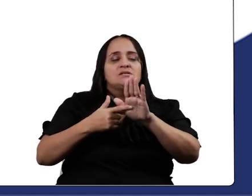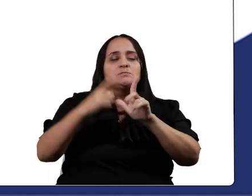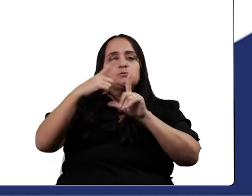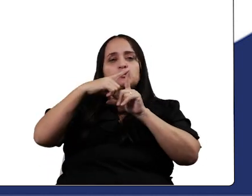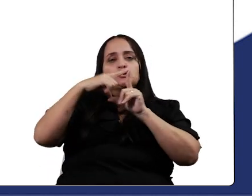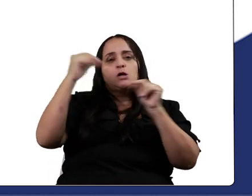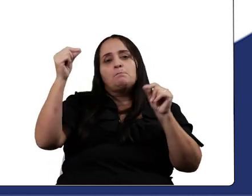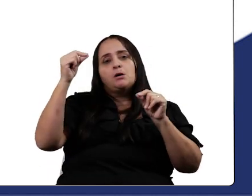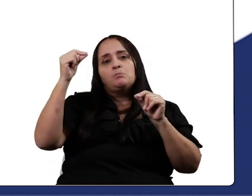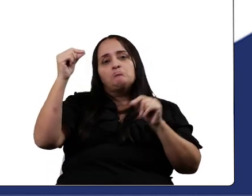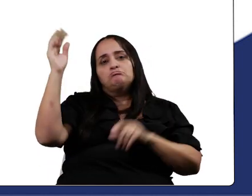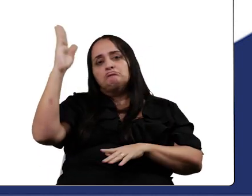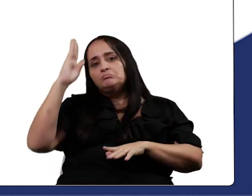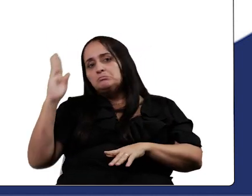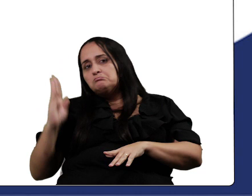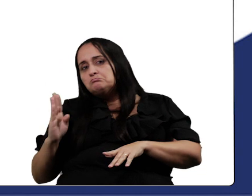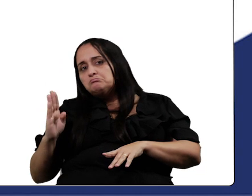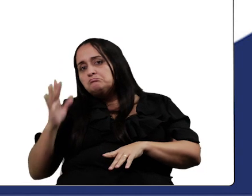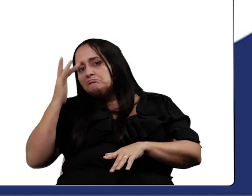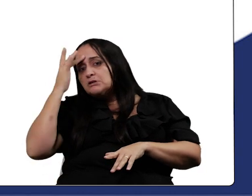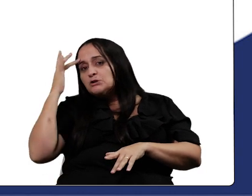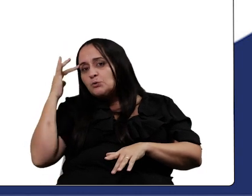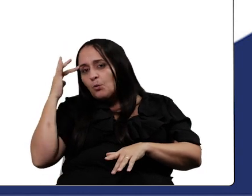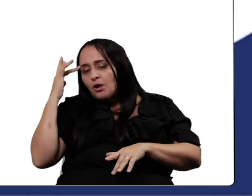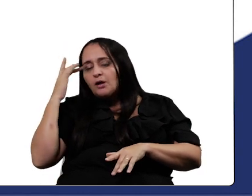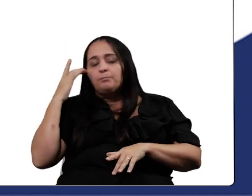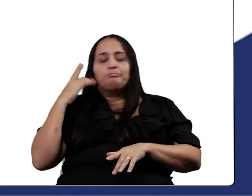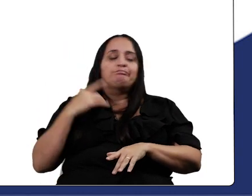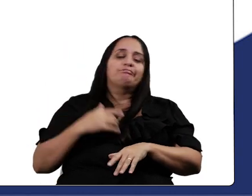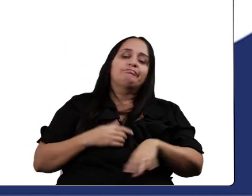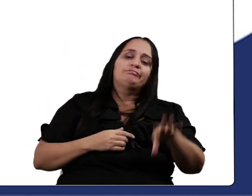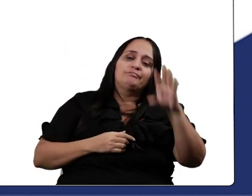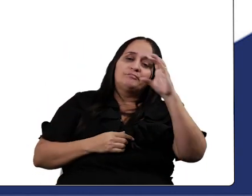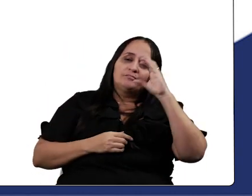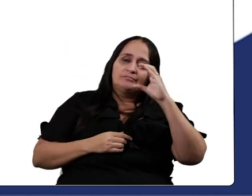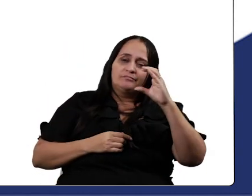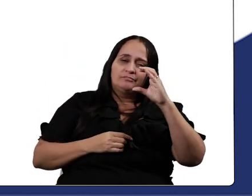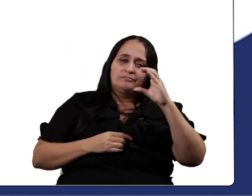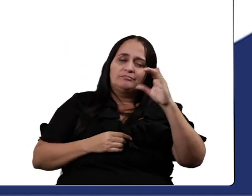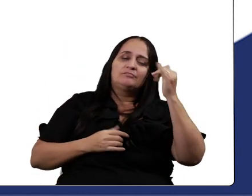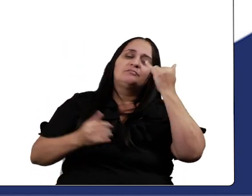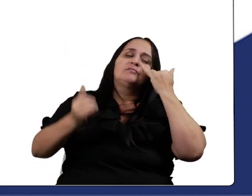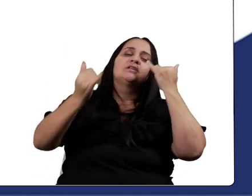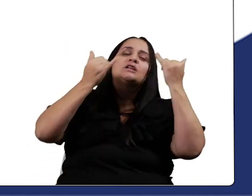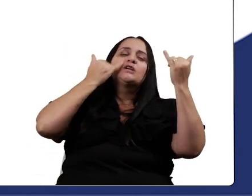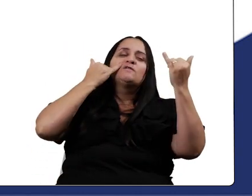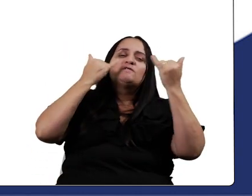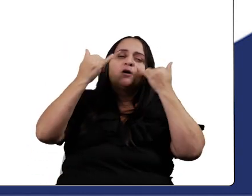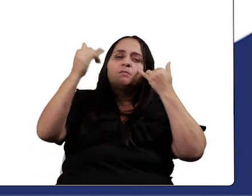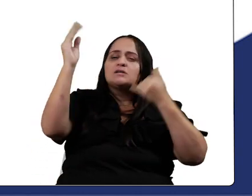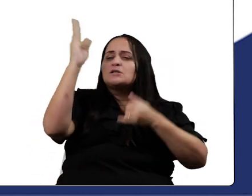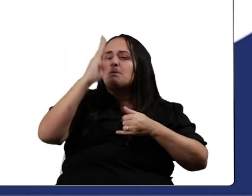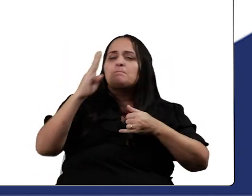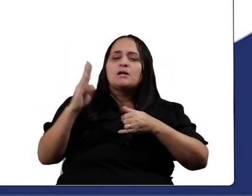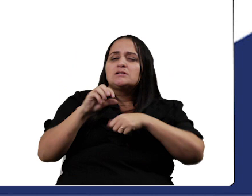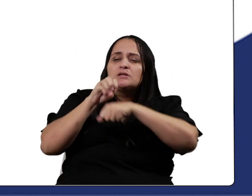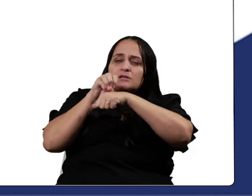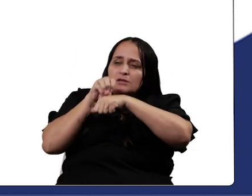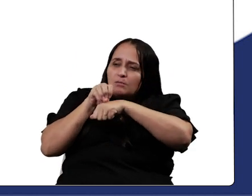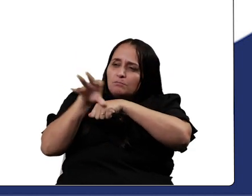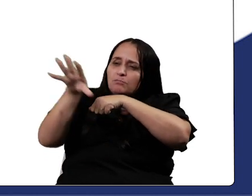brasileiros? Letra C. Informa aos brasileiros as belezas naturais